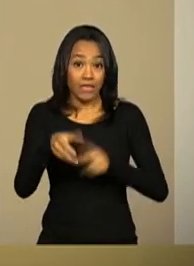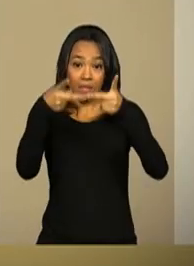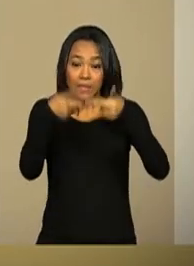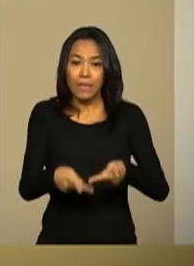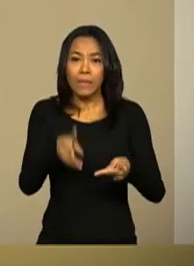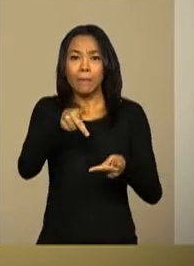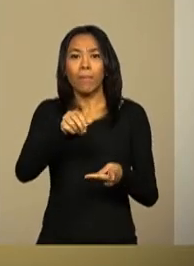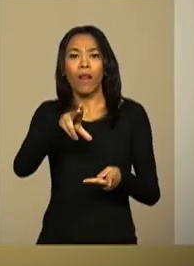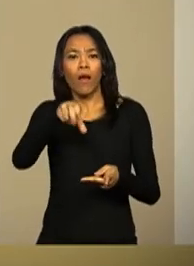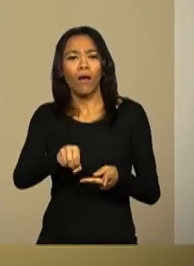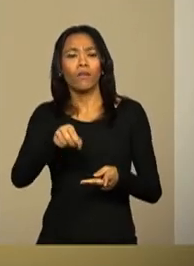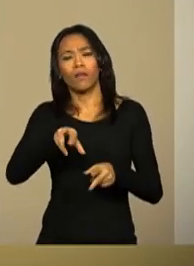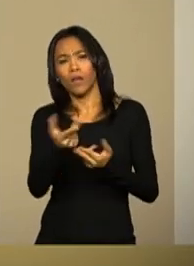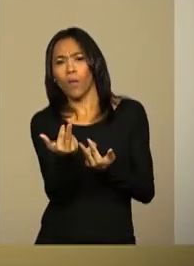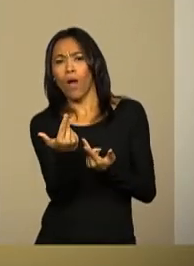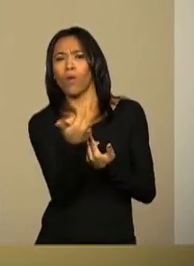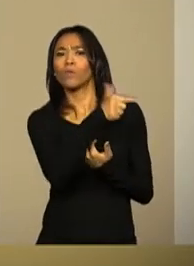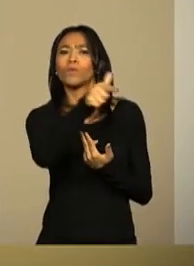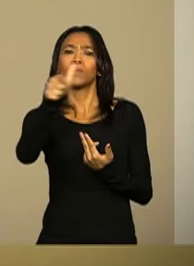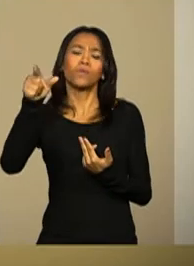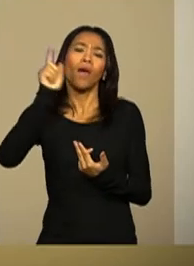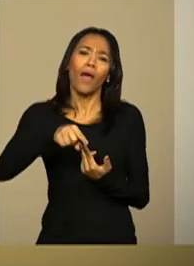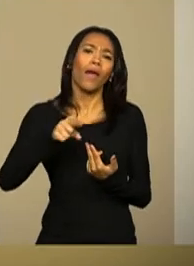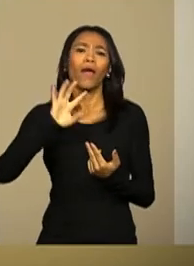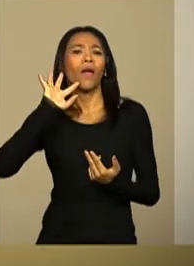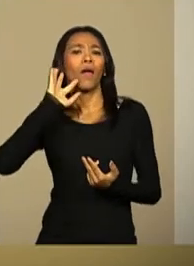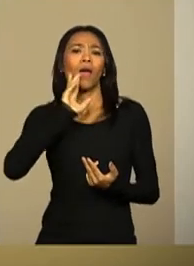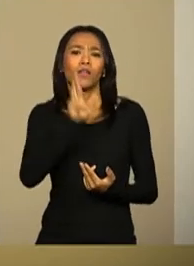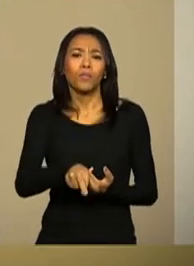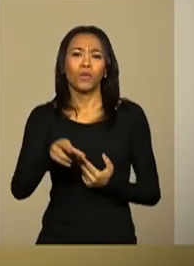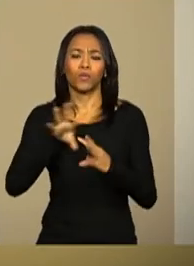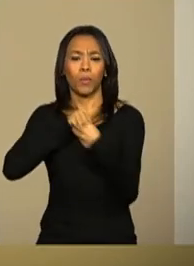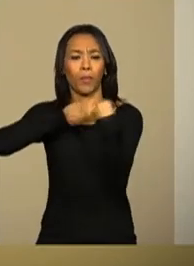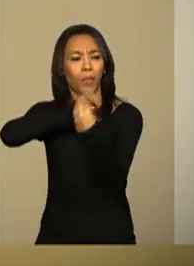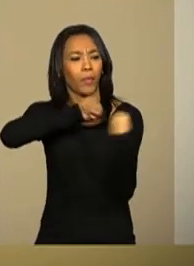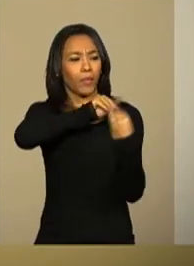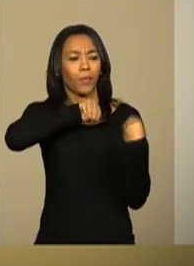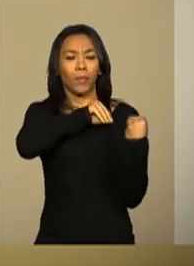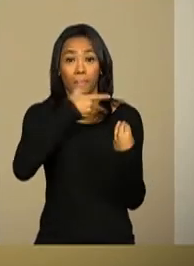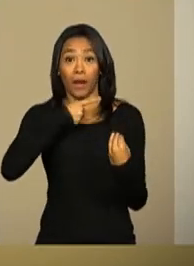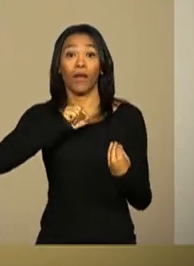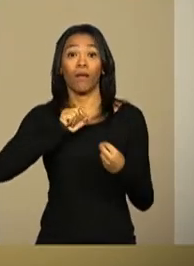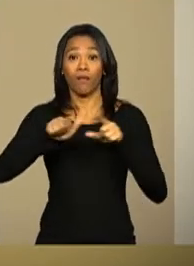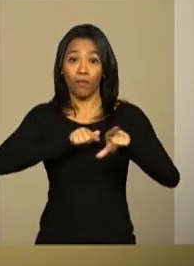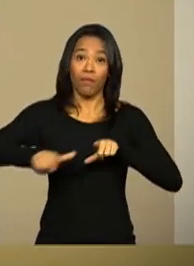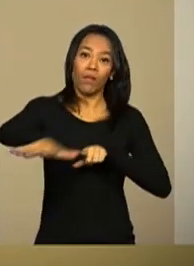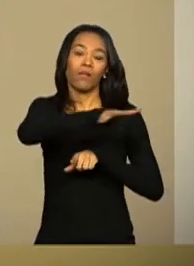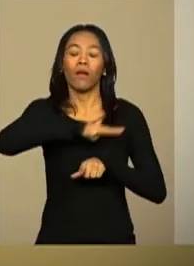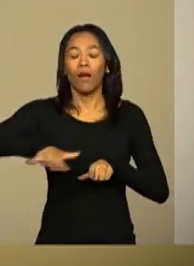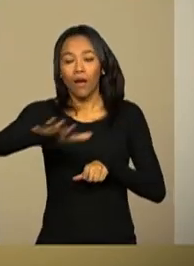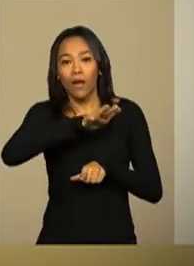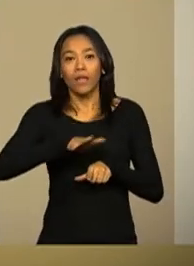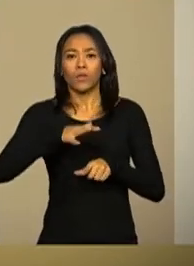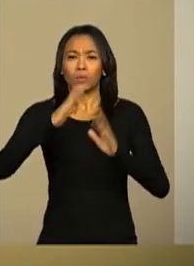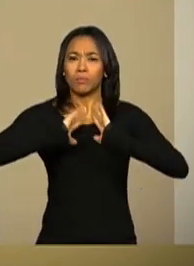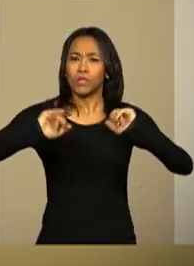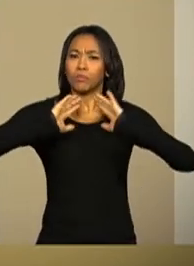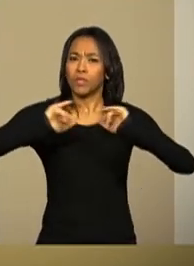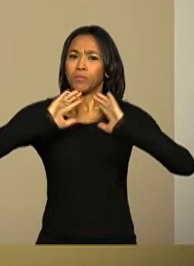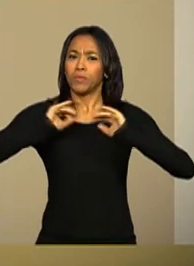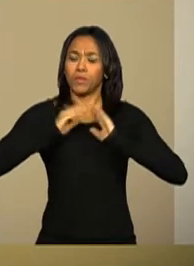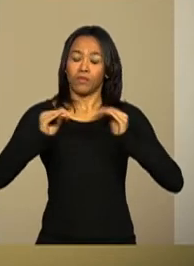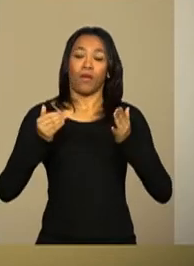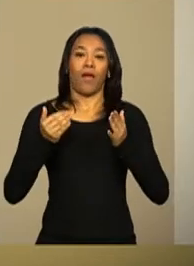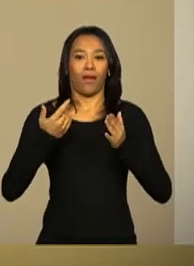plano como todos os outros é fruto do diálogo com os produtores e os criadores as demandas do setor chegaram